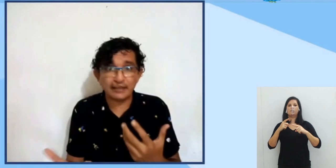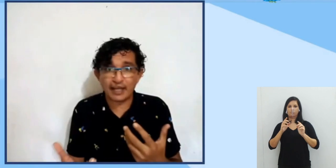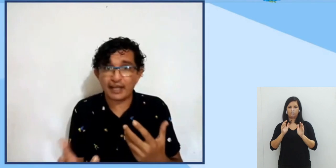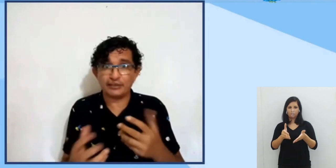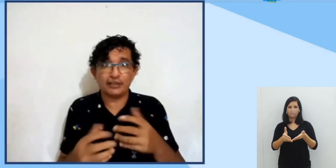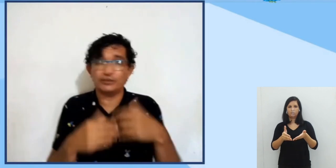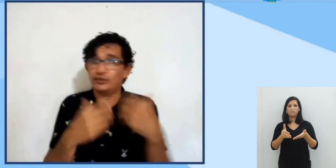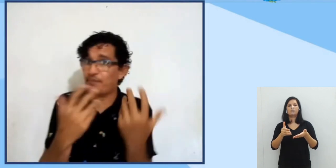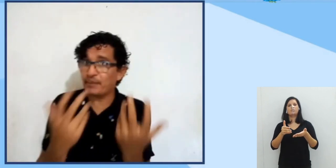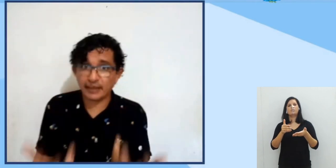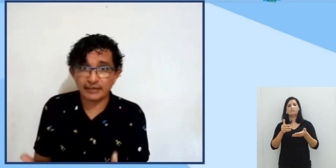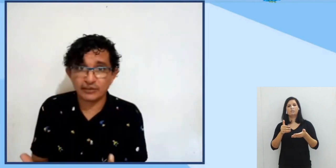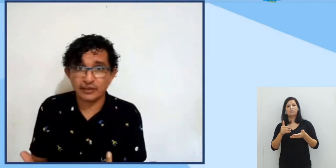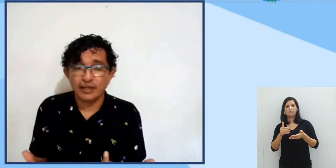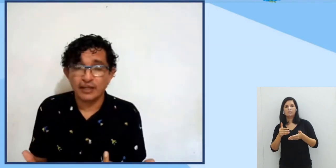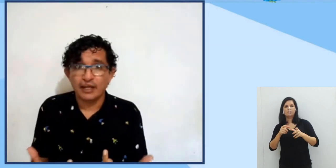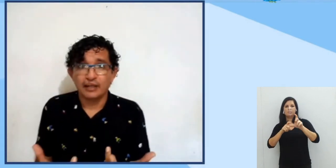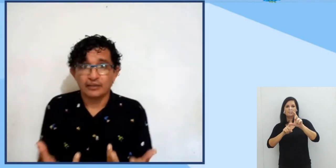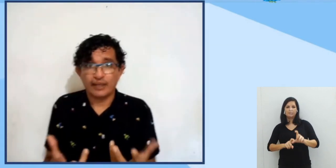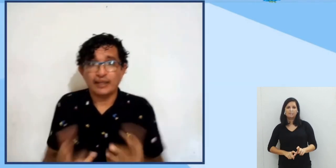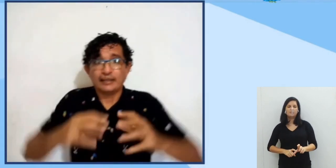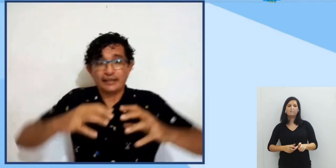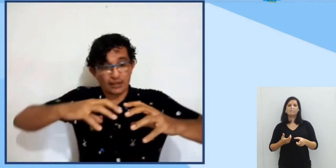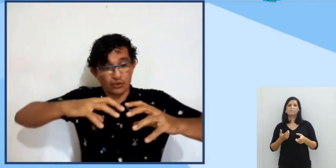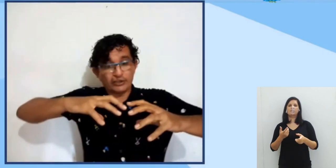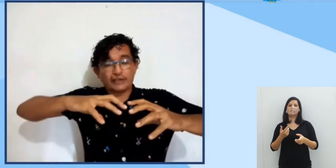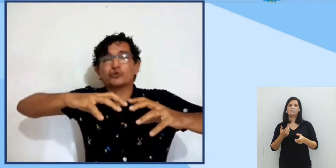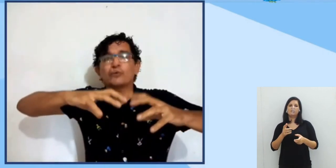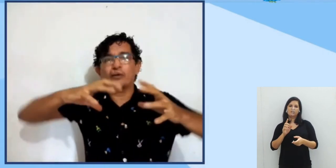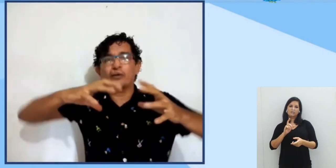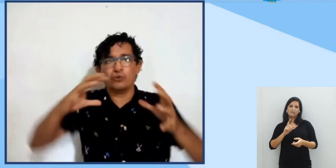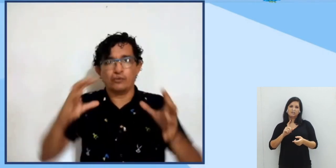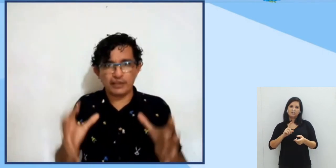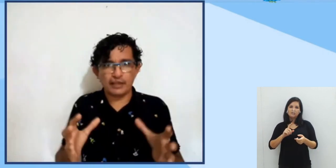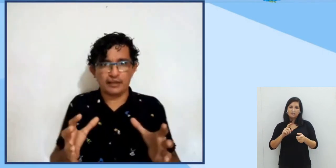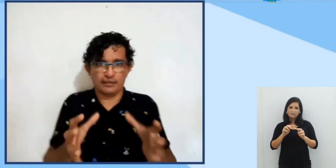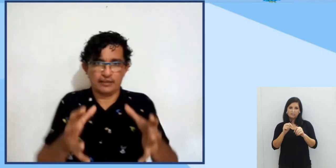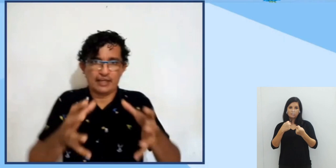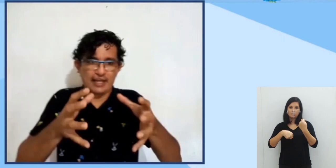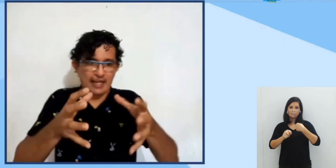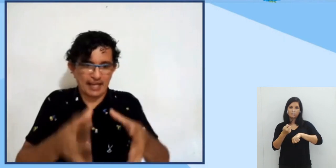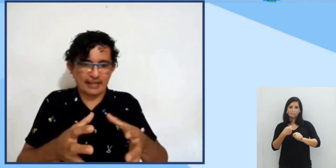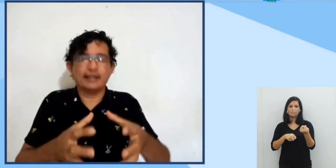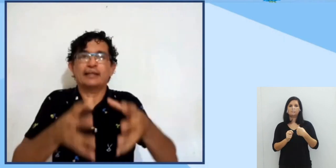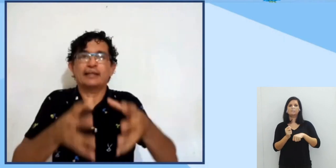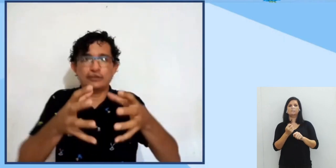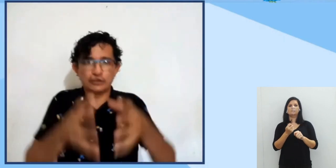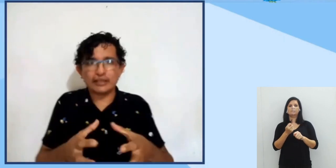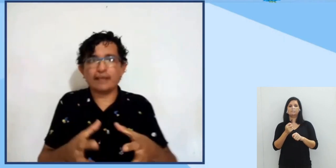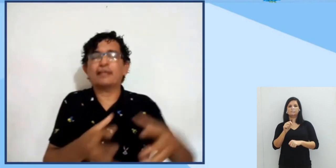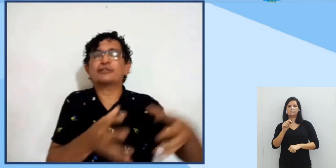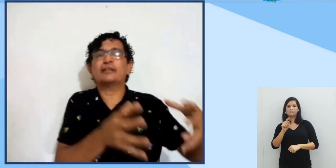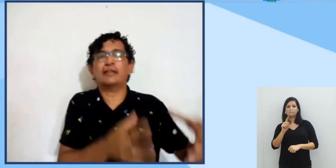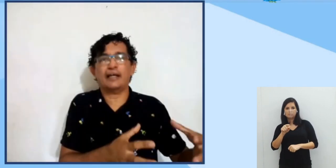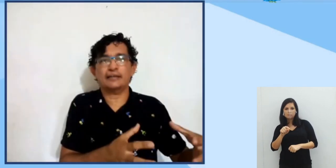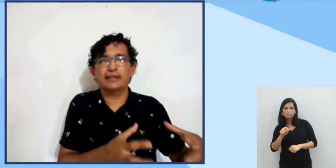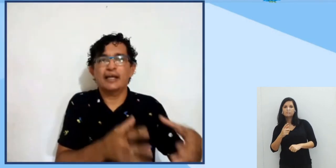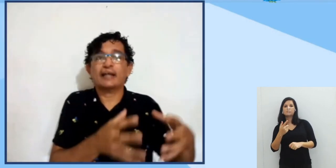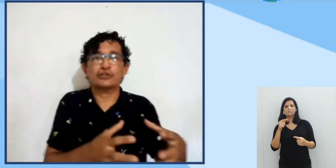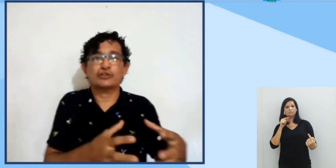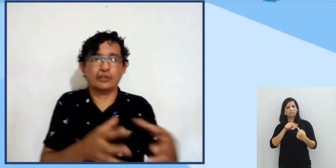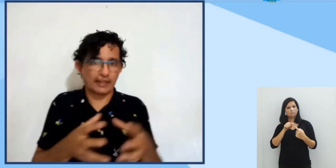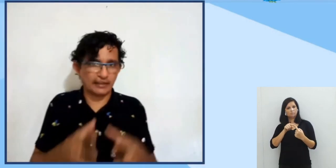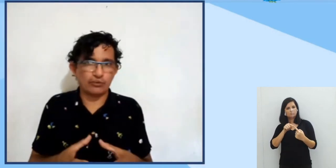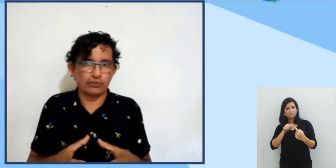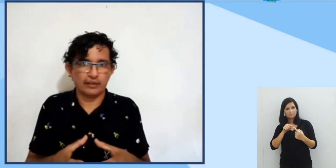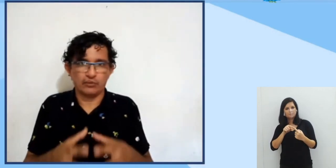de fidelidade, de dependência, não é? E onde a sua economia era estritamente